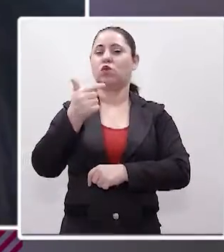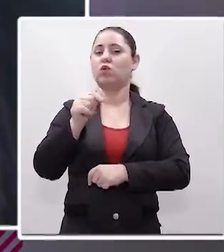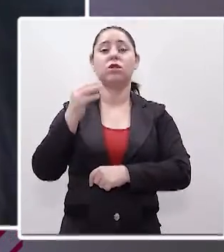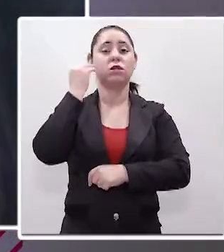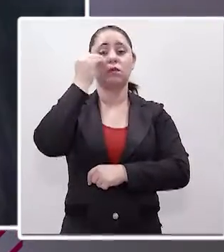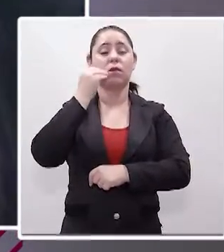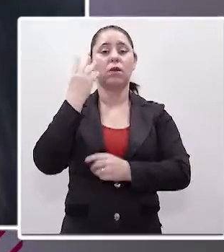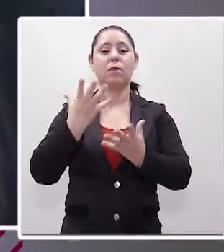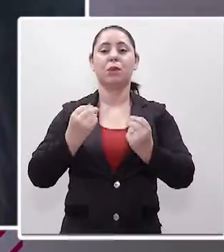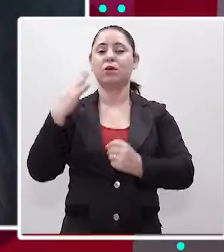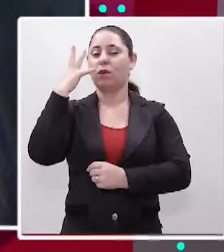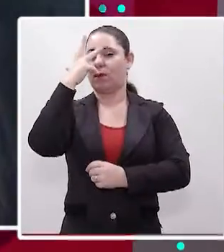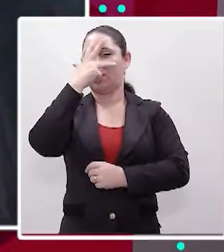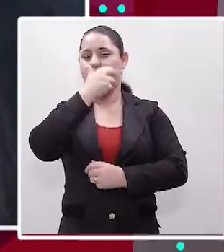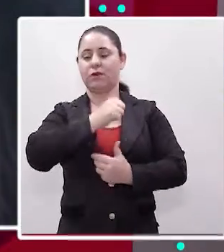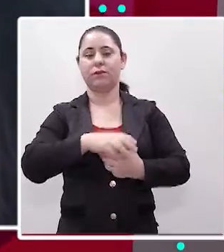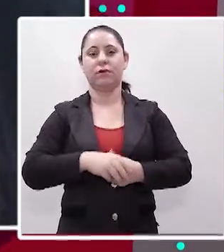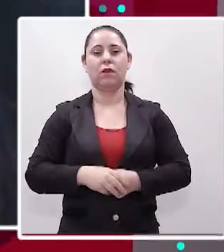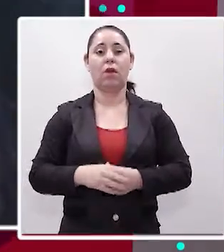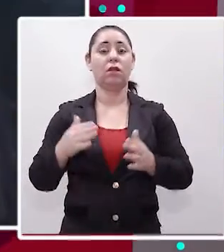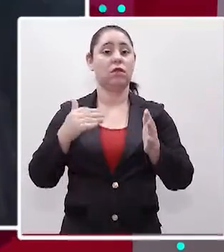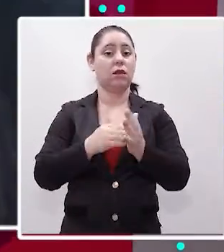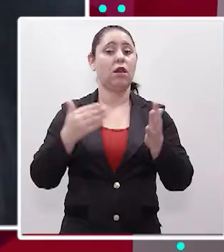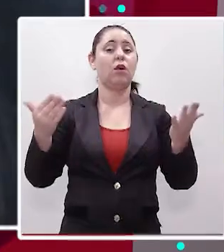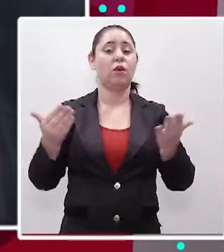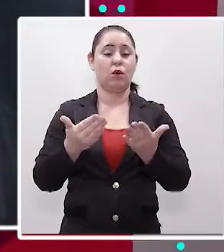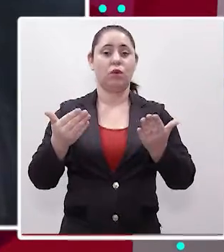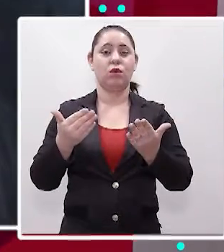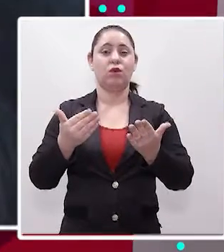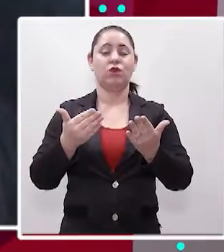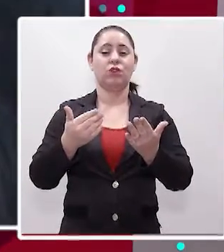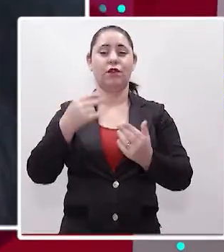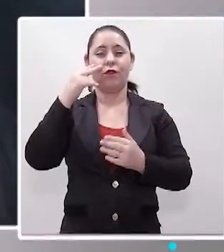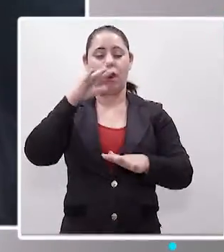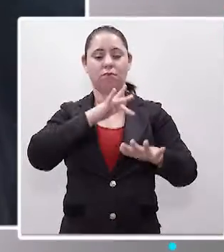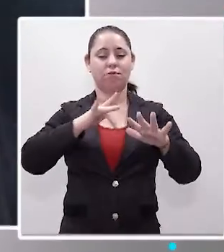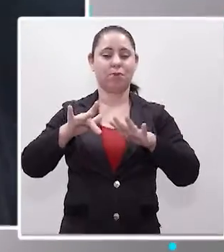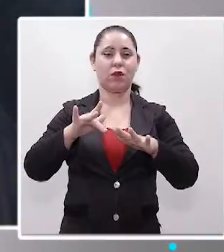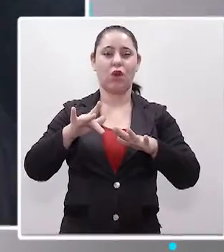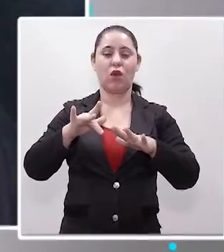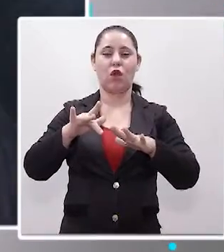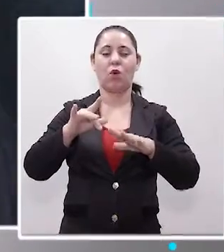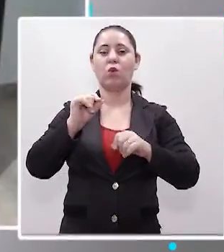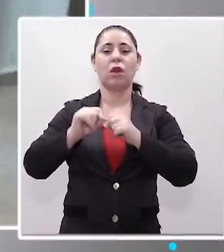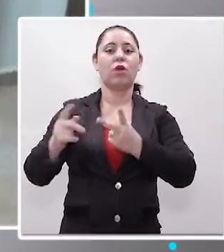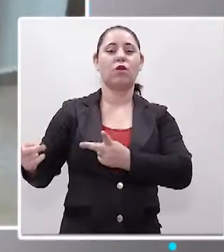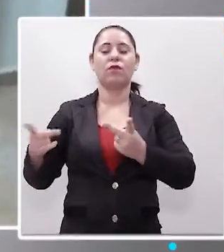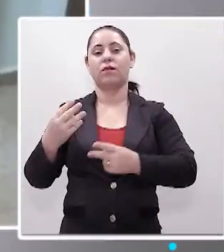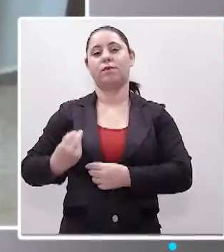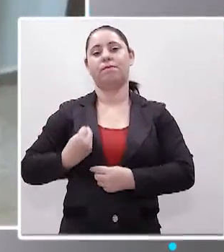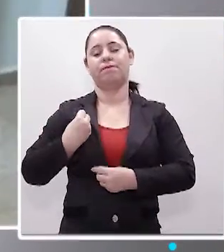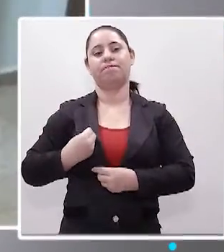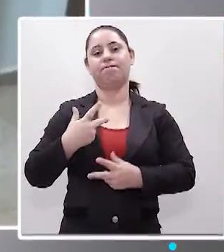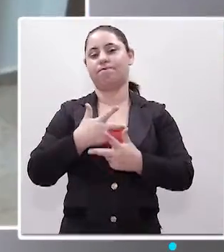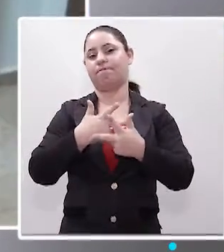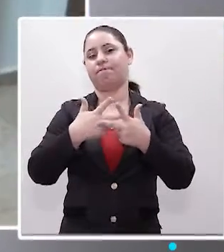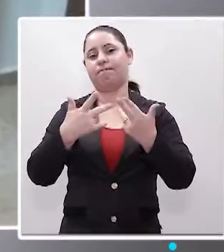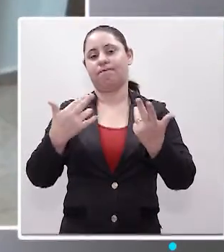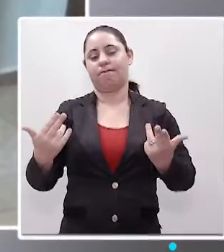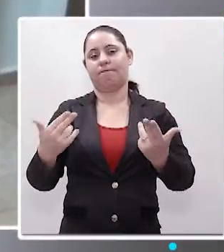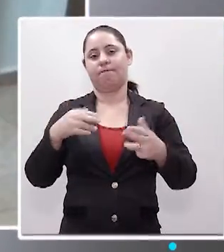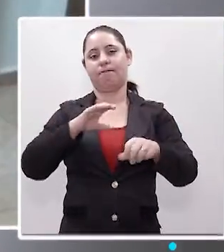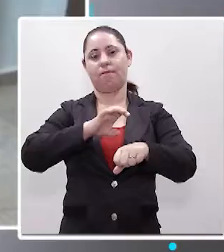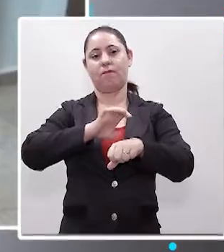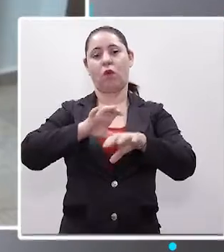professores que não tinham experiência, e isso foi muito bonito, né? Até hoje a gente abre as redes e tem convite todo dia para participar de